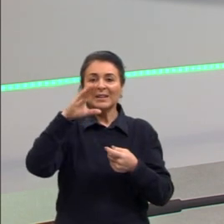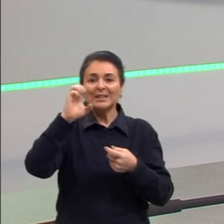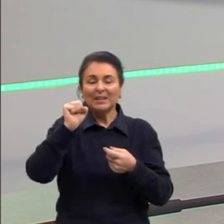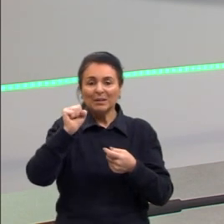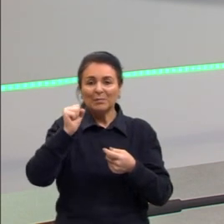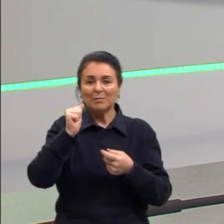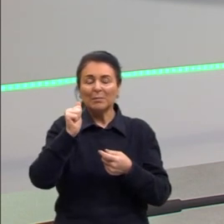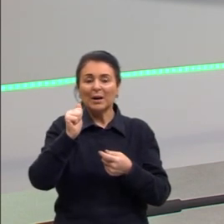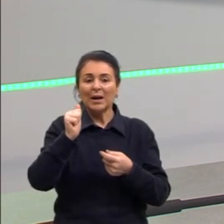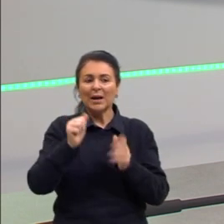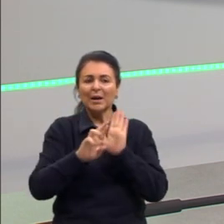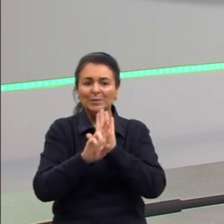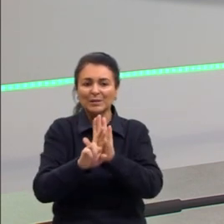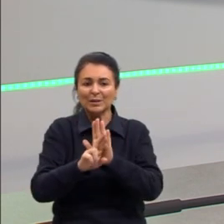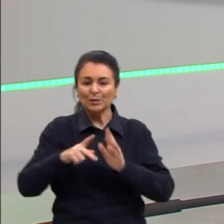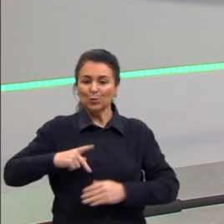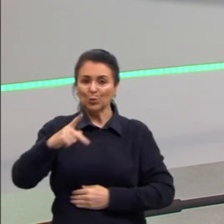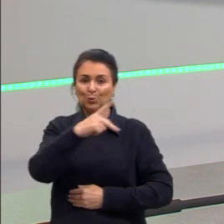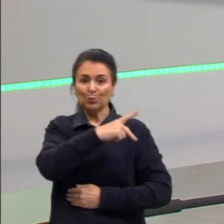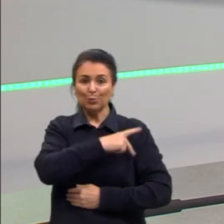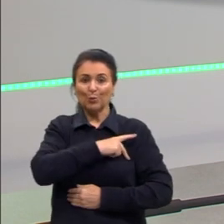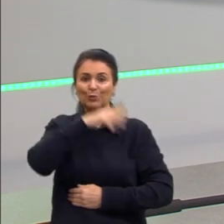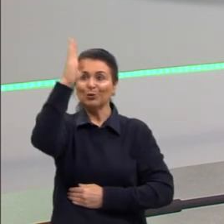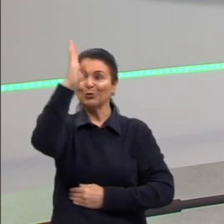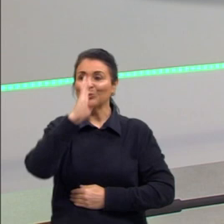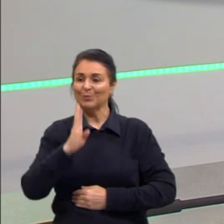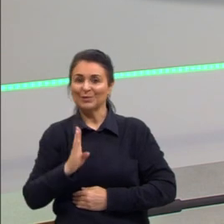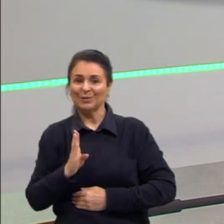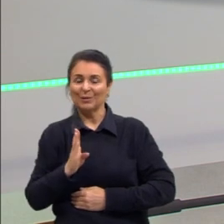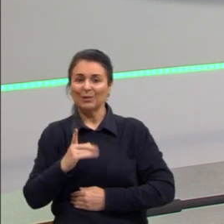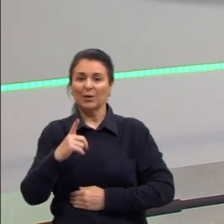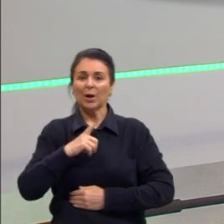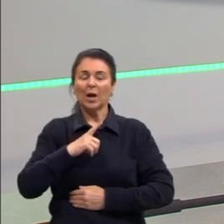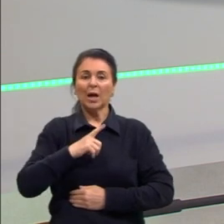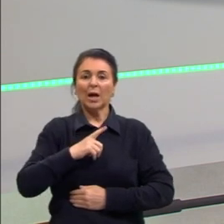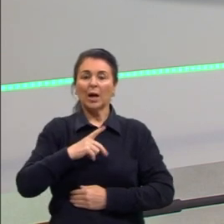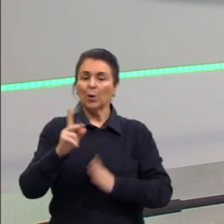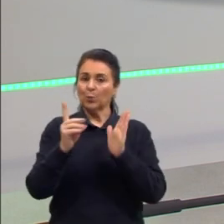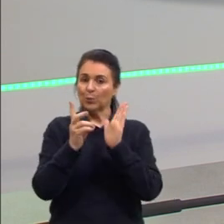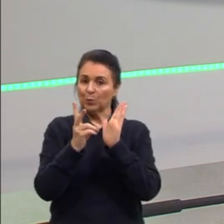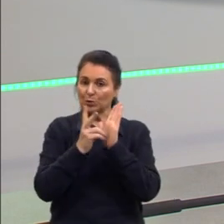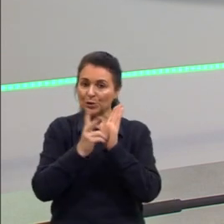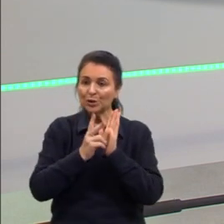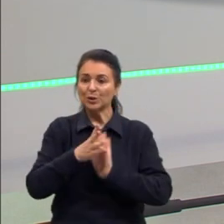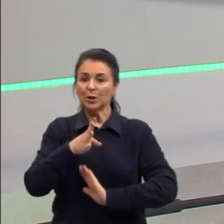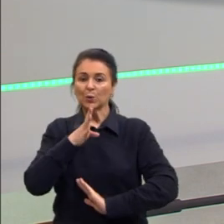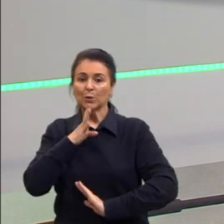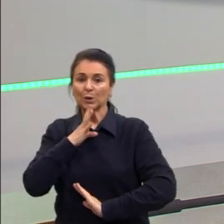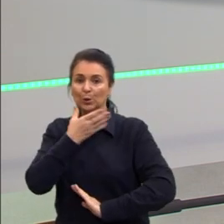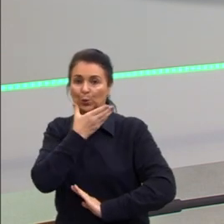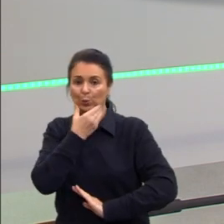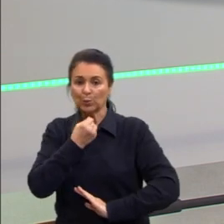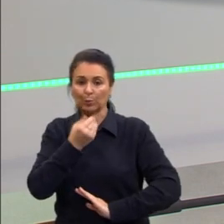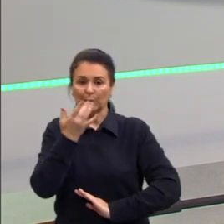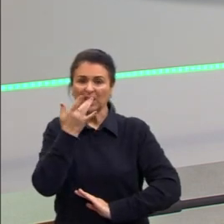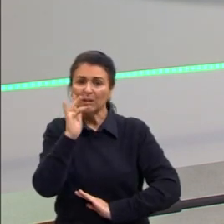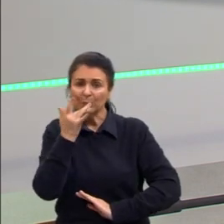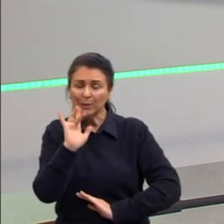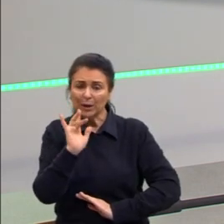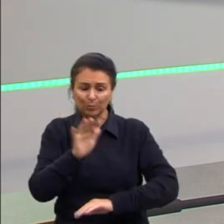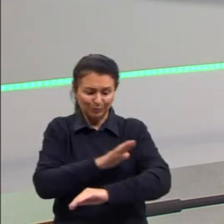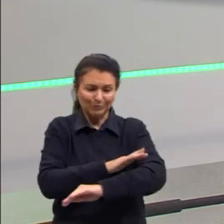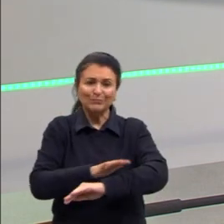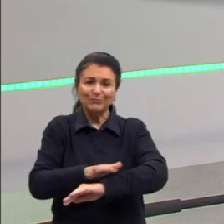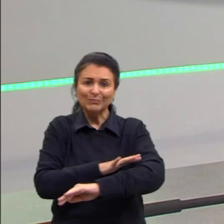representação do povo brasileiro que é o Que pena né que conhece o homem branco e aí ele tem essa ligação e aí começa o nosso